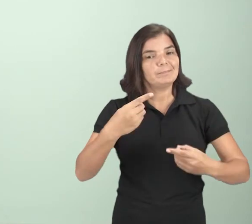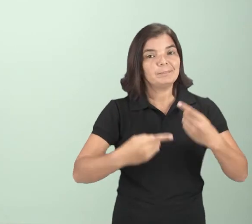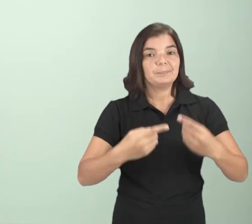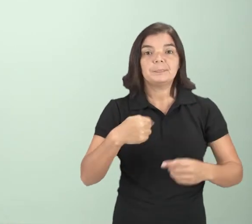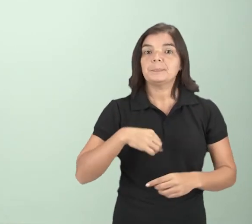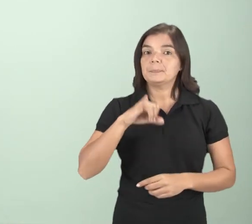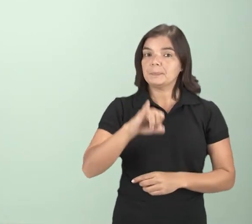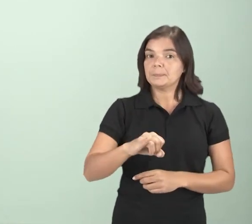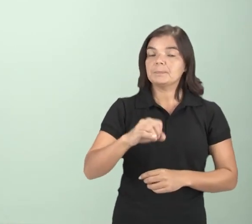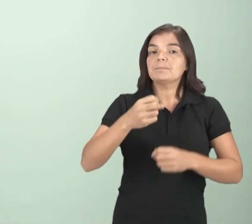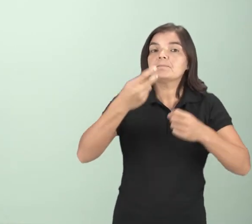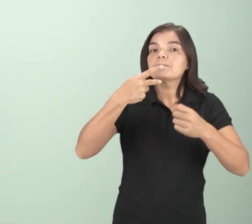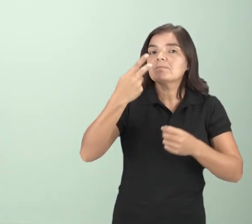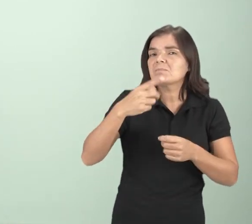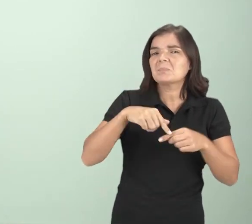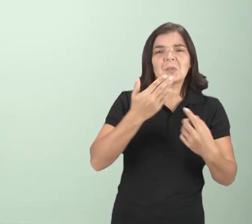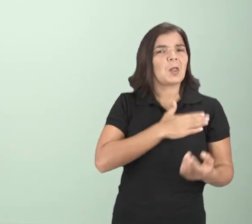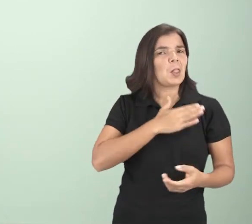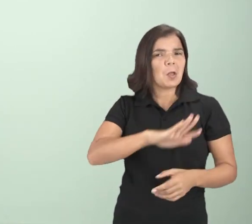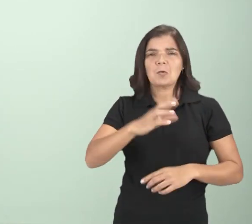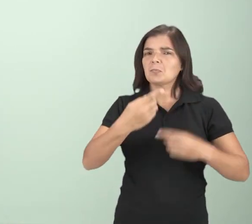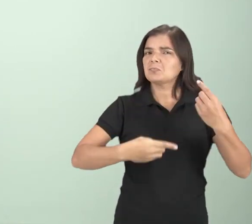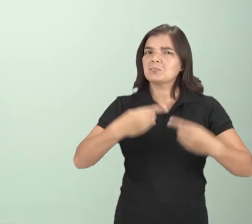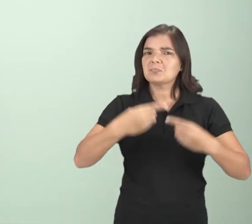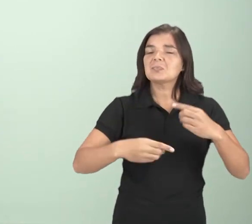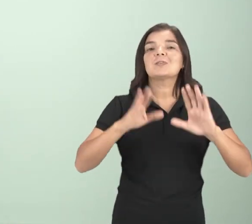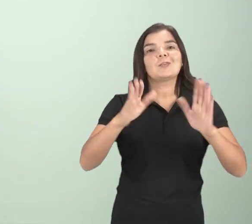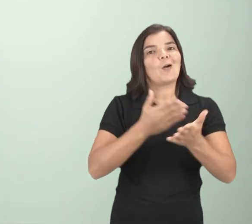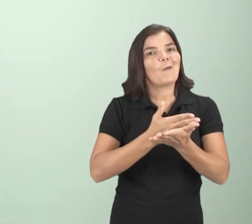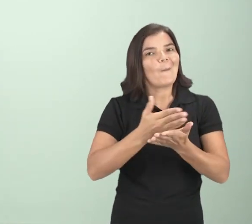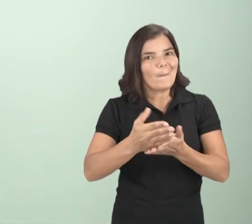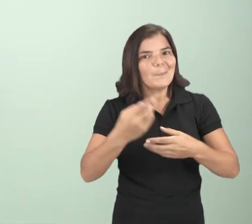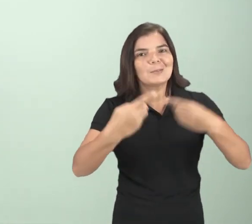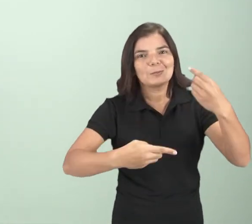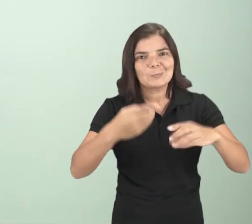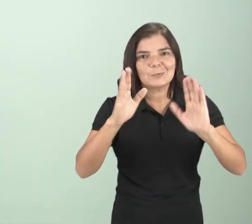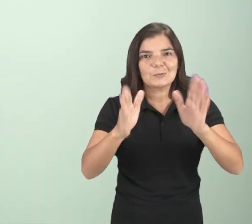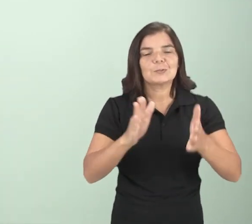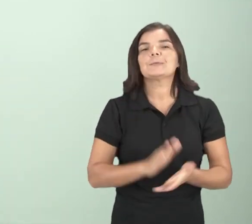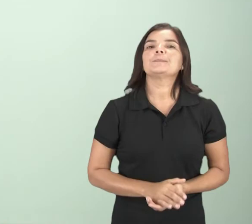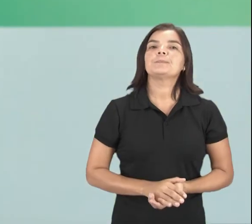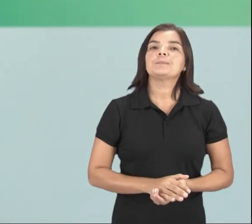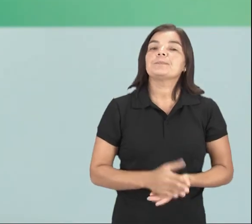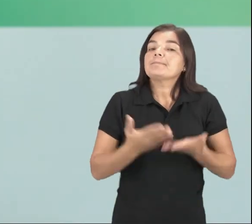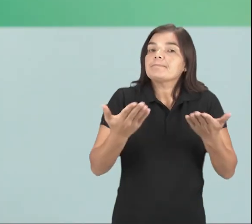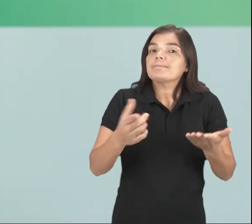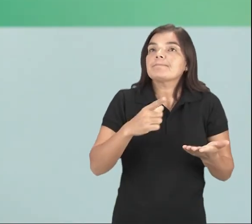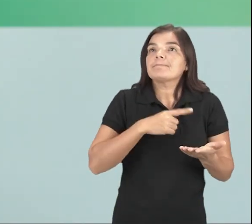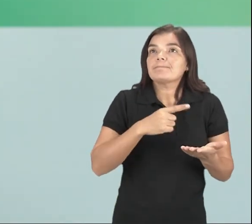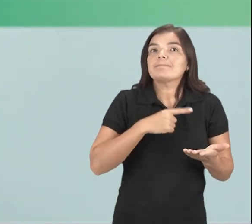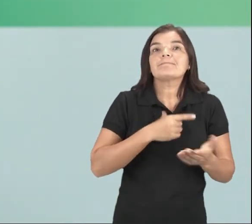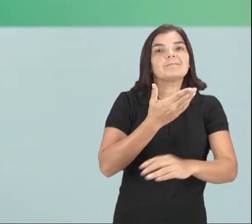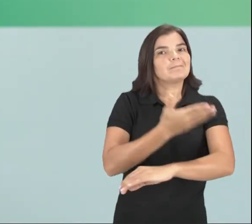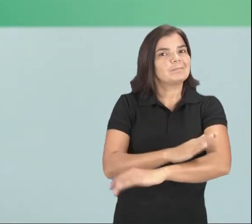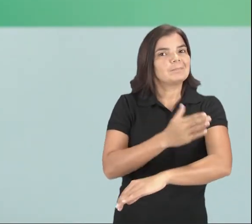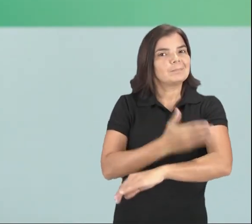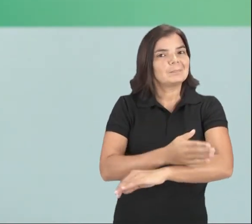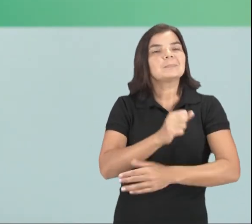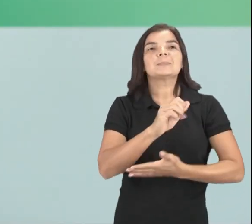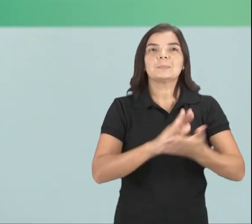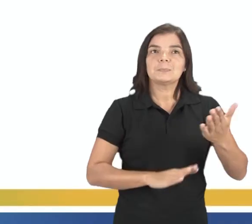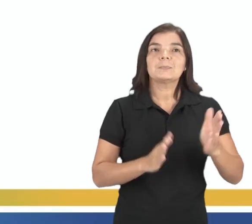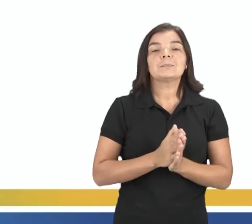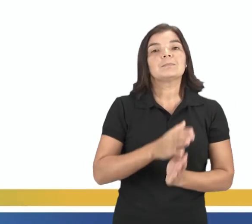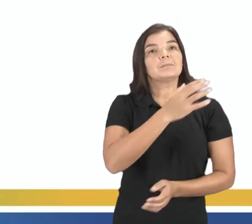você abre a sua boca para dizer que não gosta de política, você começa a fazer política. Bom, então agora nós vamos exercitar.